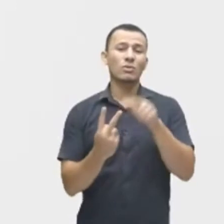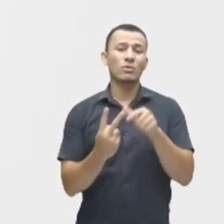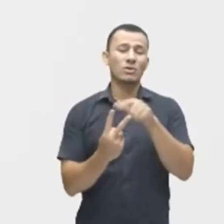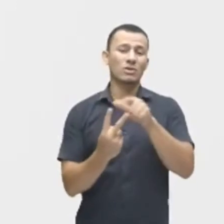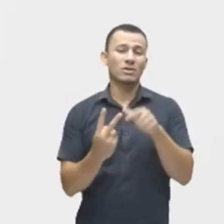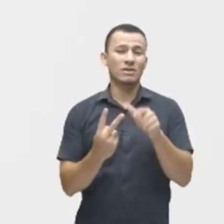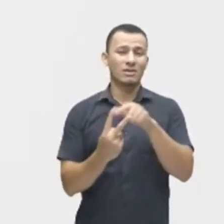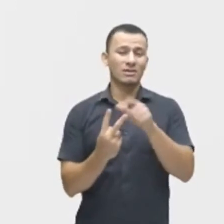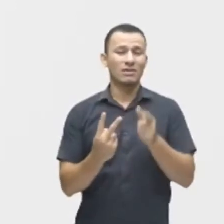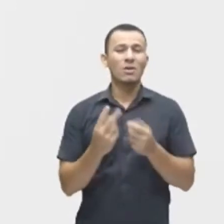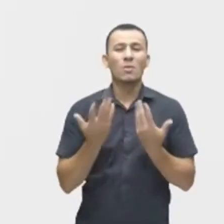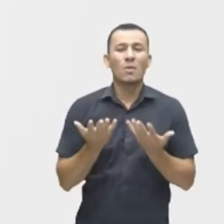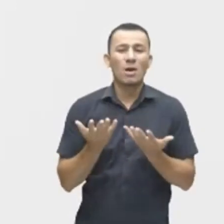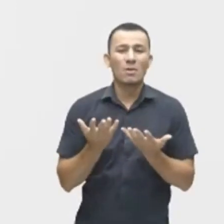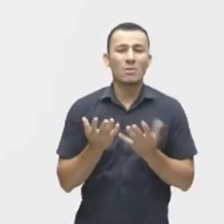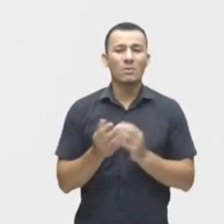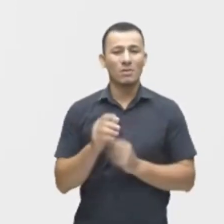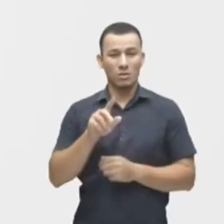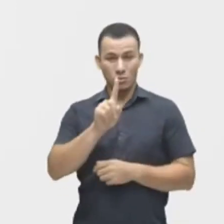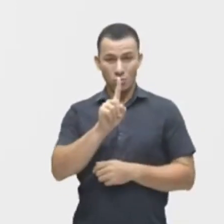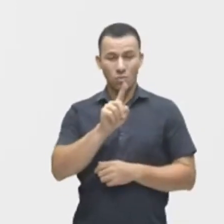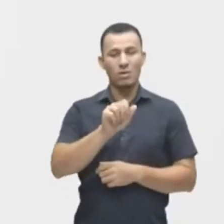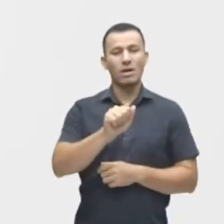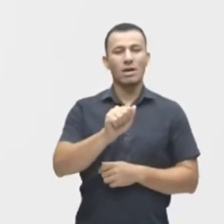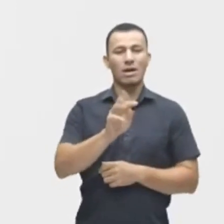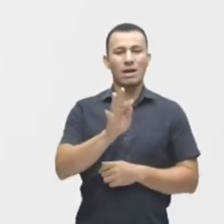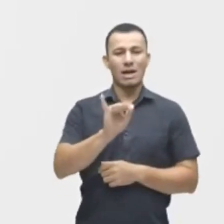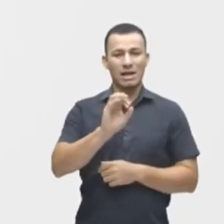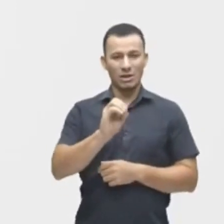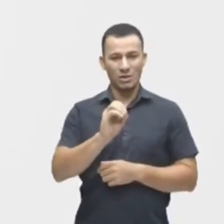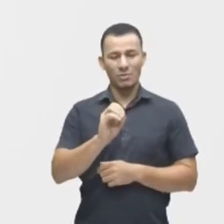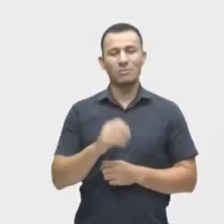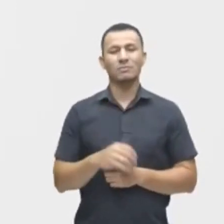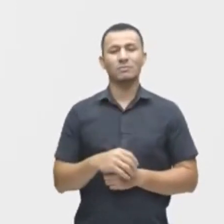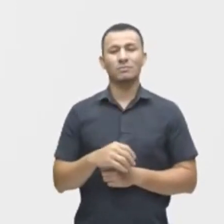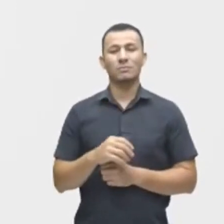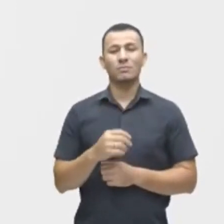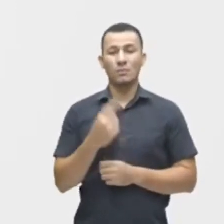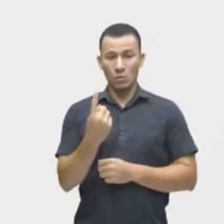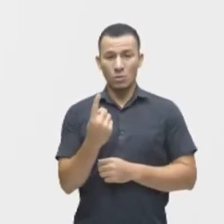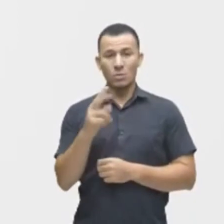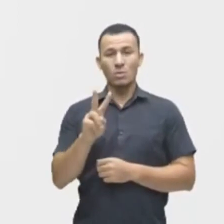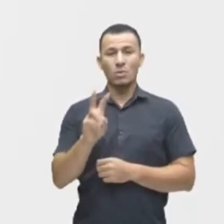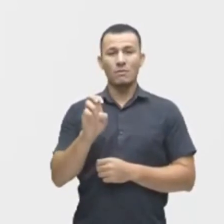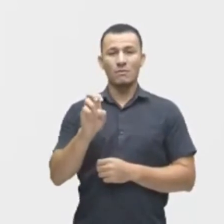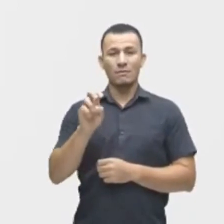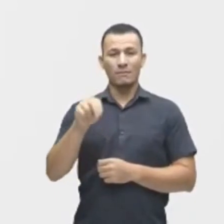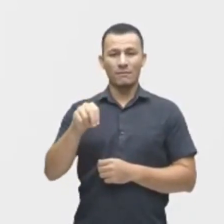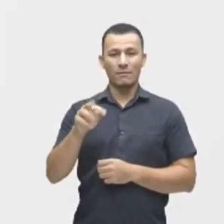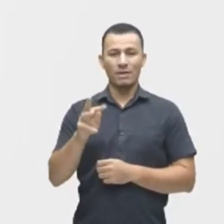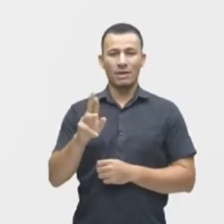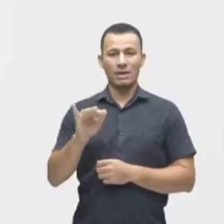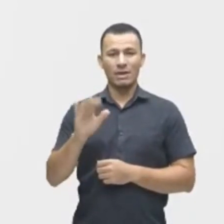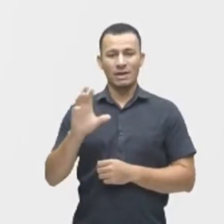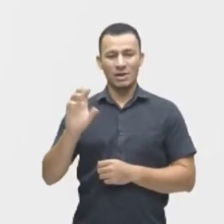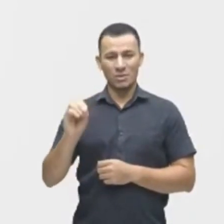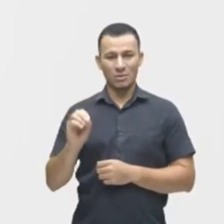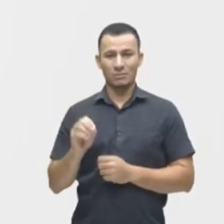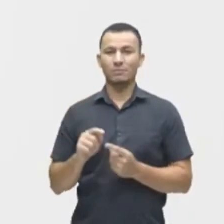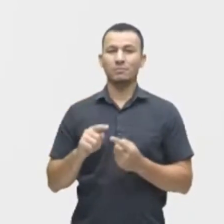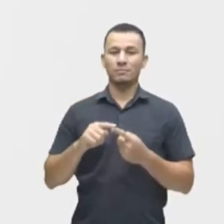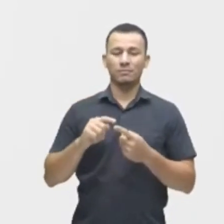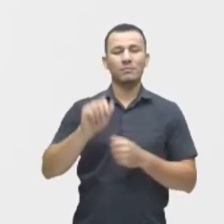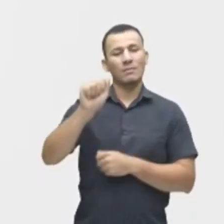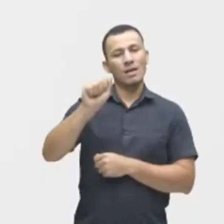cavidades, formada por um átrio e por um ventrículo? Aí eu trouxe opções para vocês. Letra A, peixes, letra